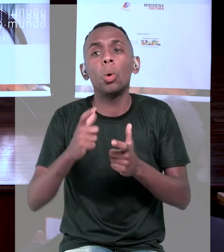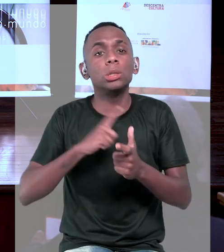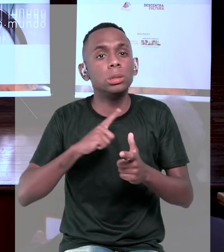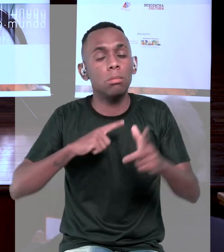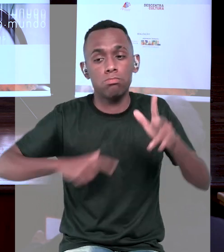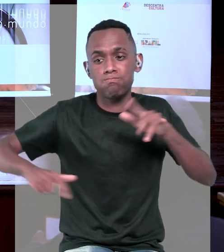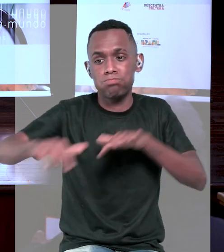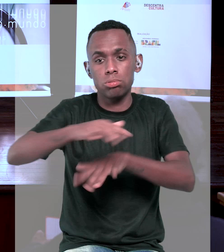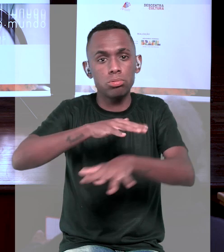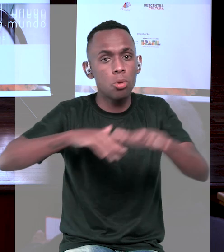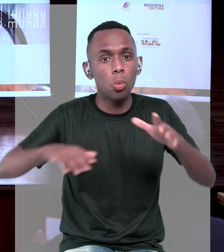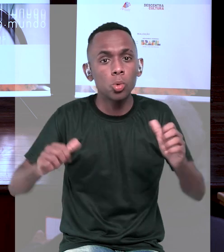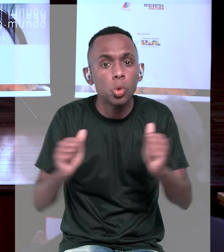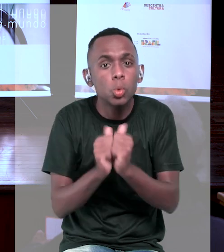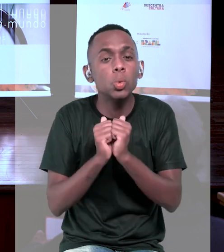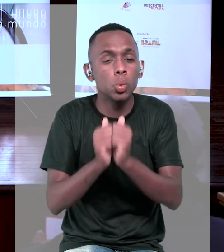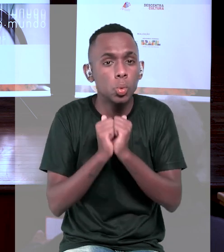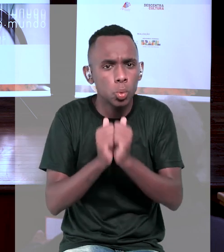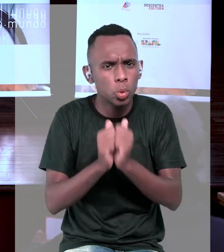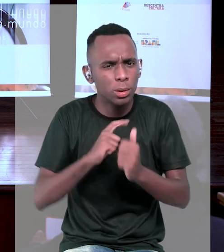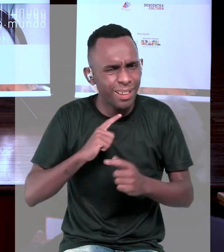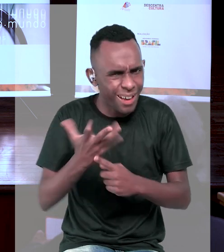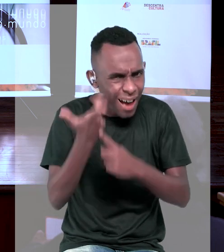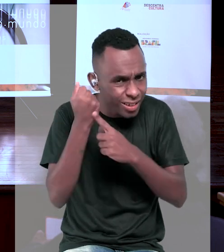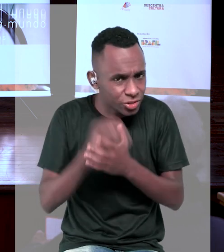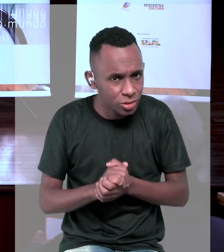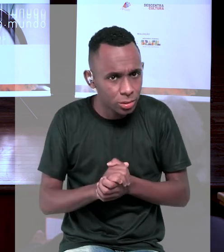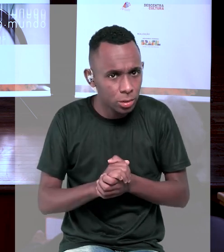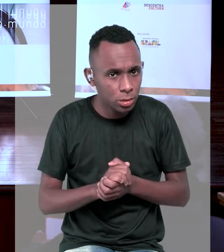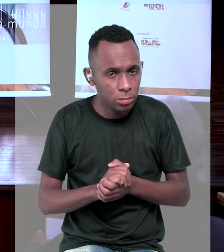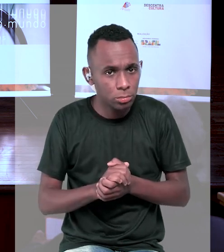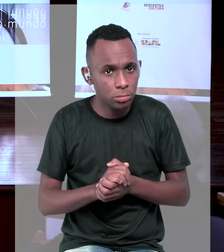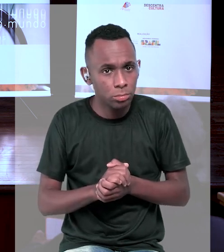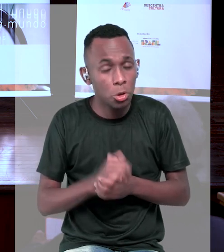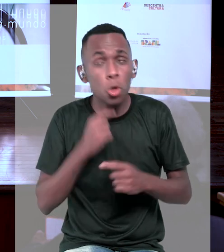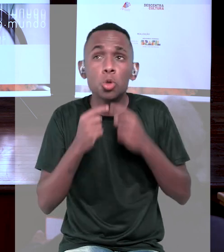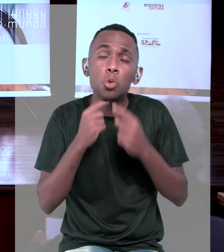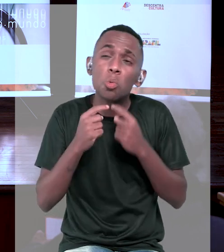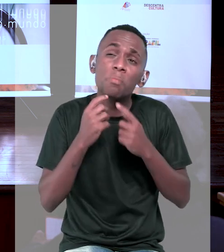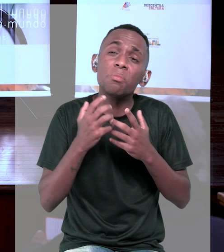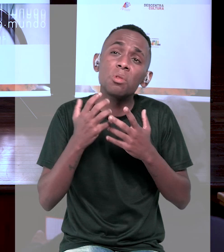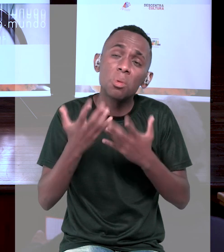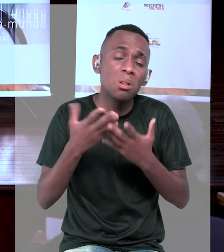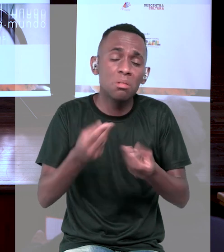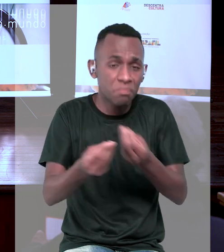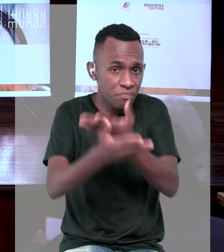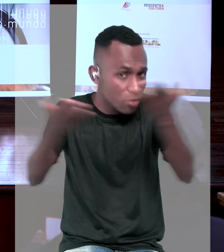compactada, existe arte? São dúvidas que eu gostaria de deixar aqui,